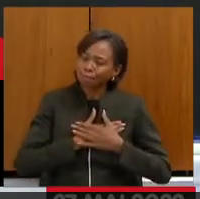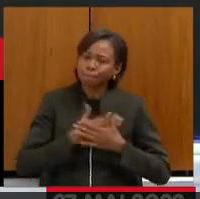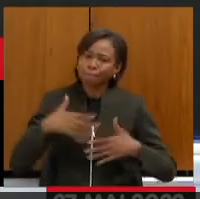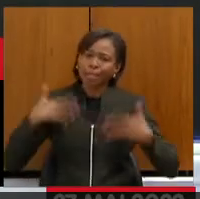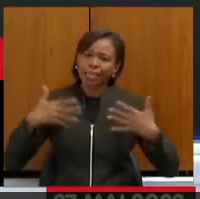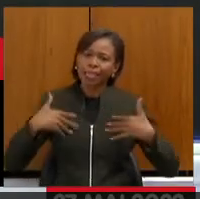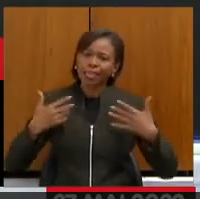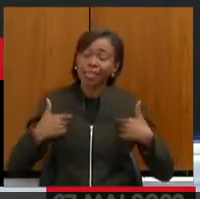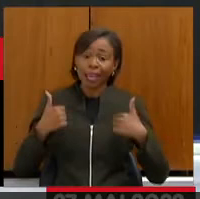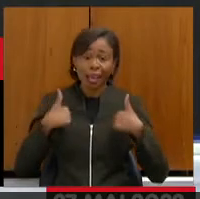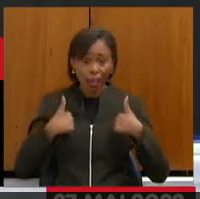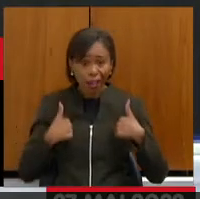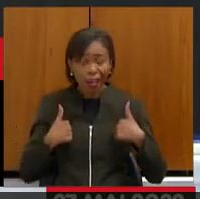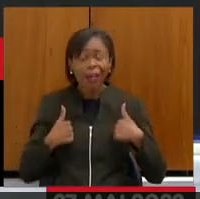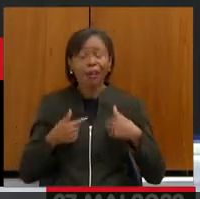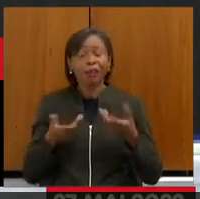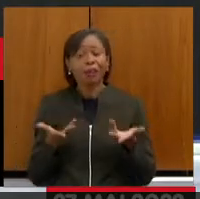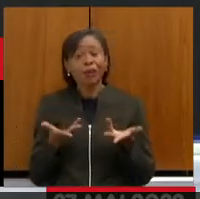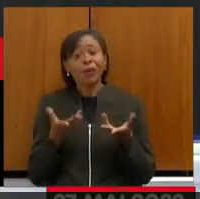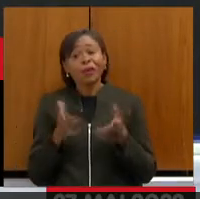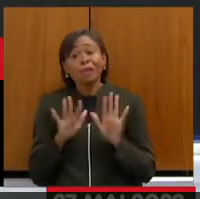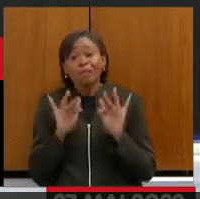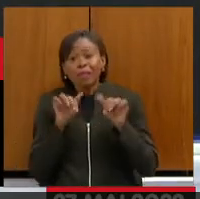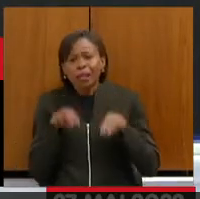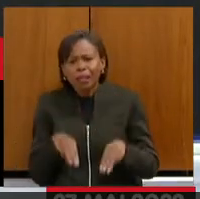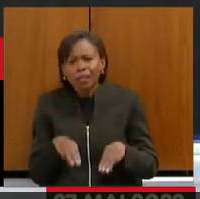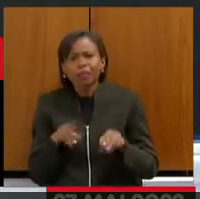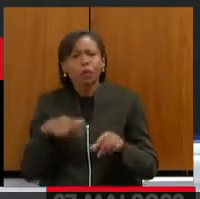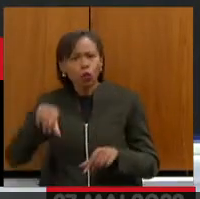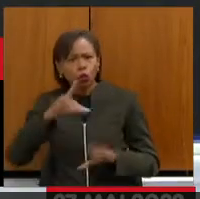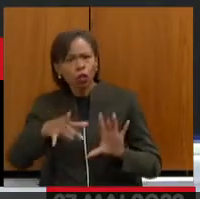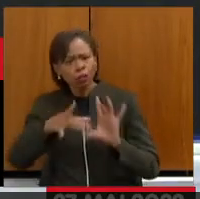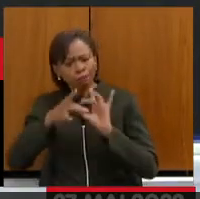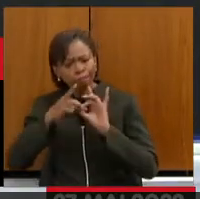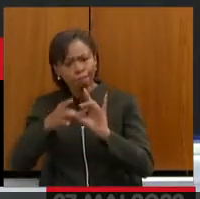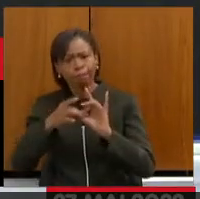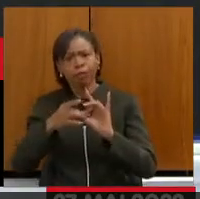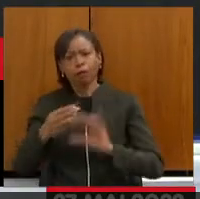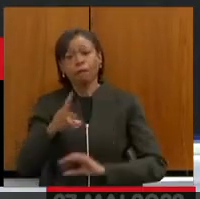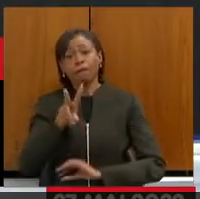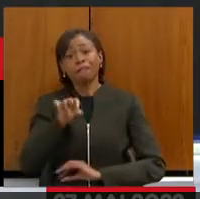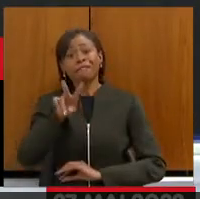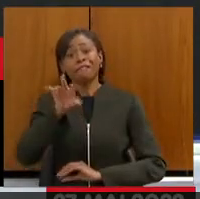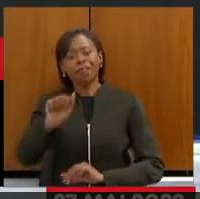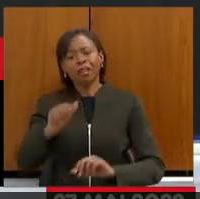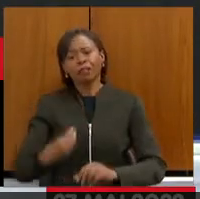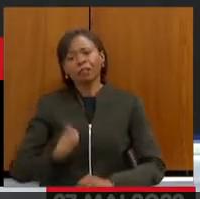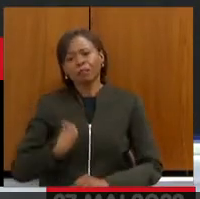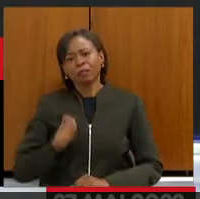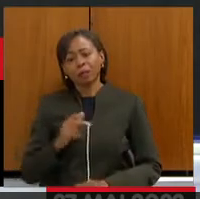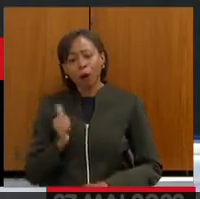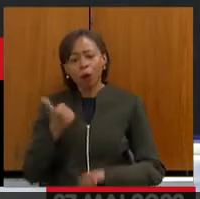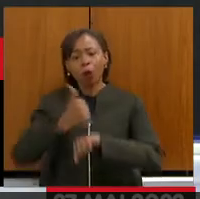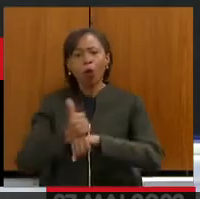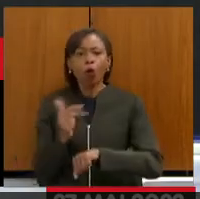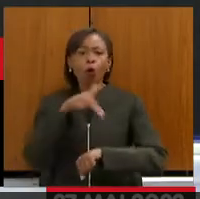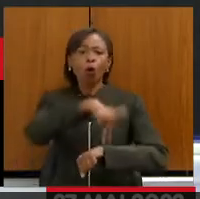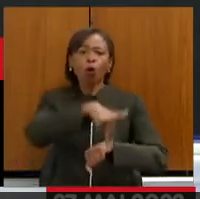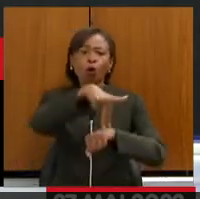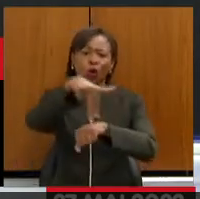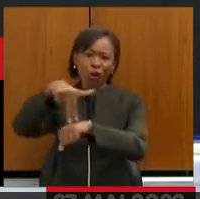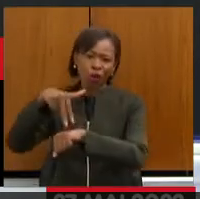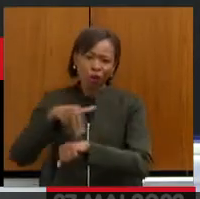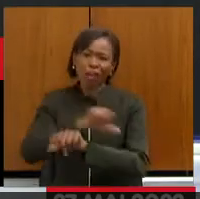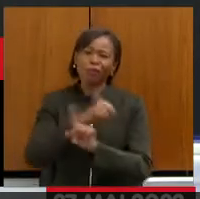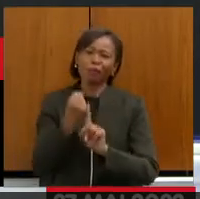eu me despeço entendendo que a gente segue juntas vivas para ocupar cada vez mais a política EA sociedade um